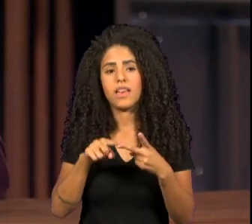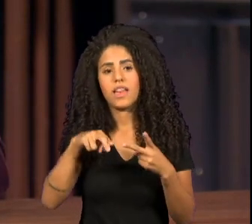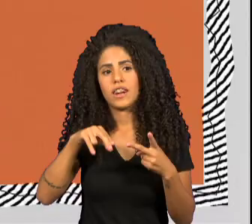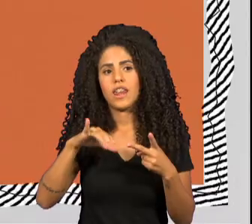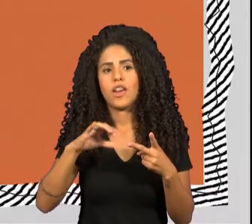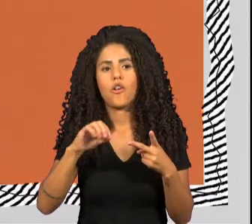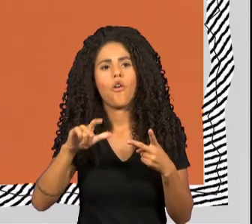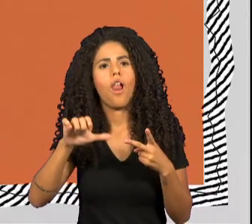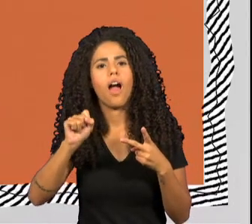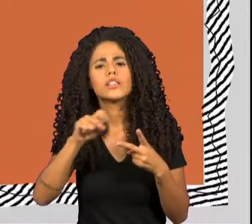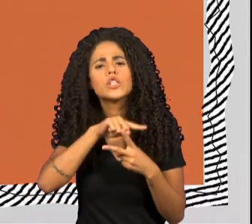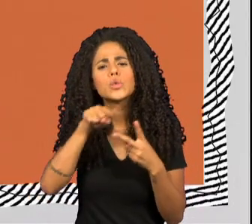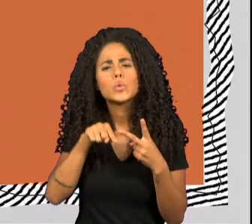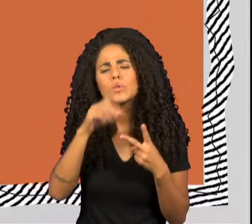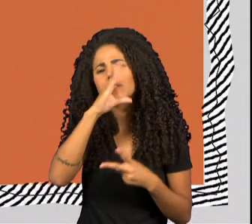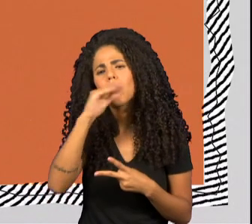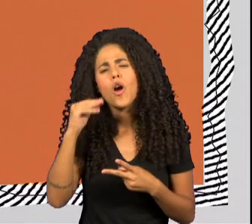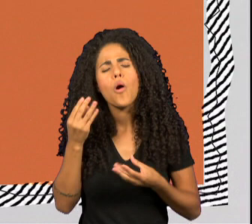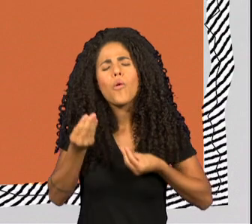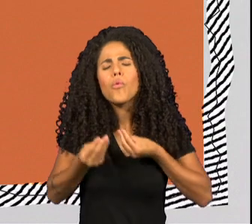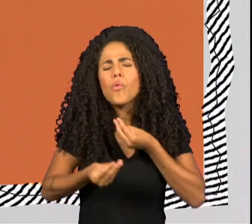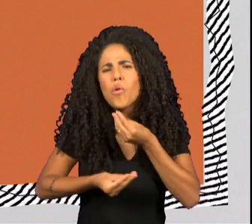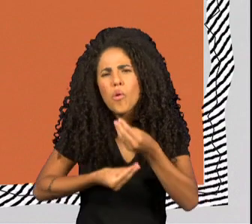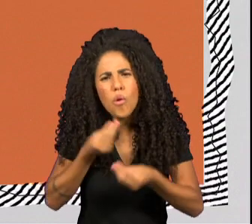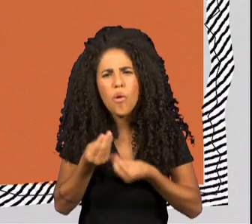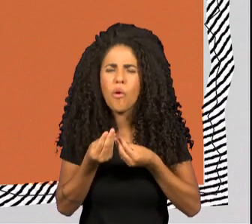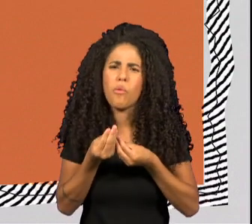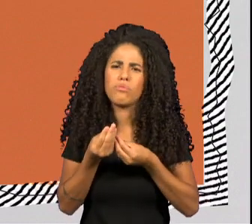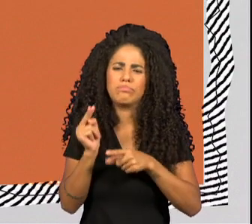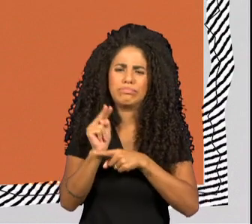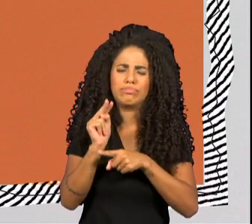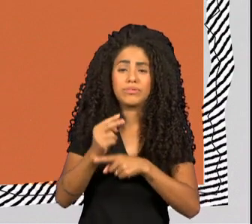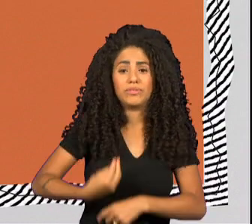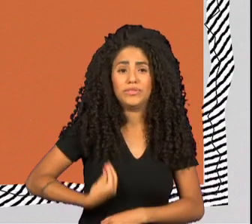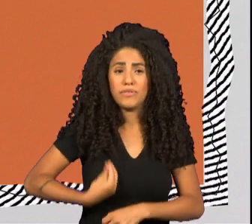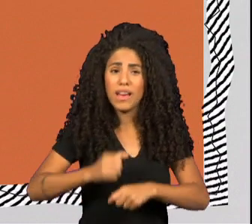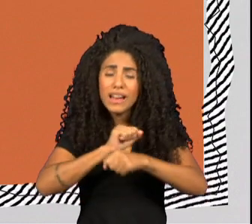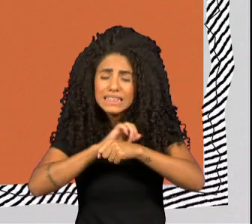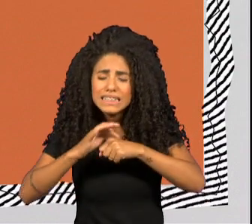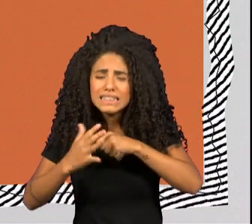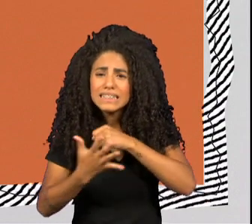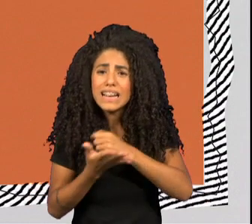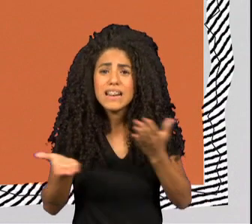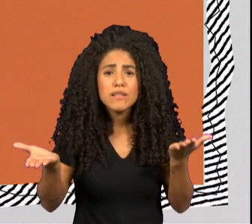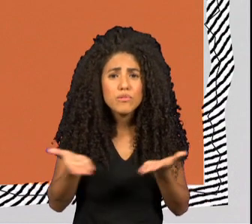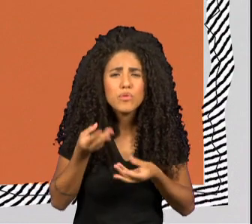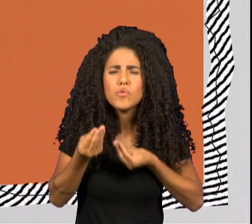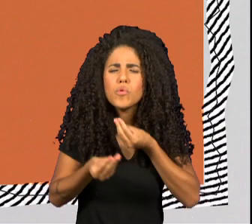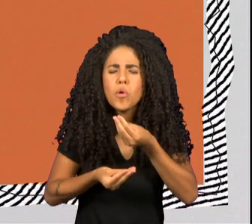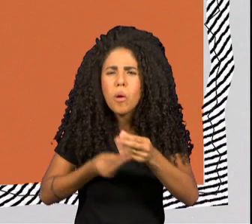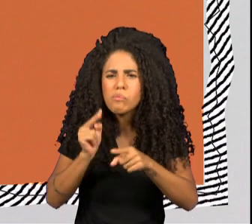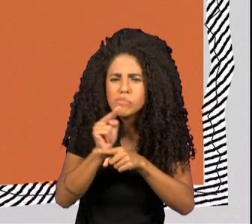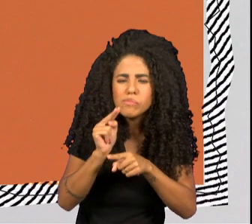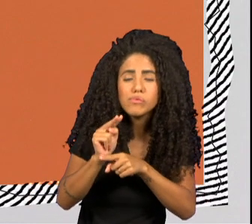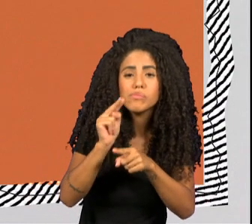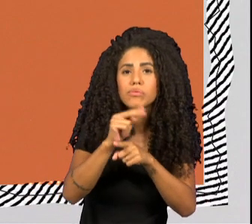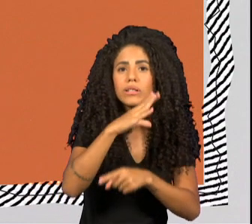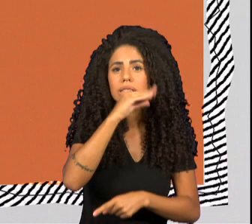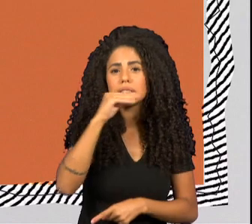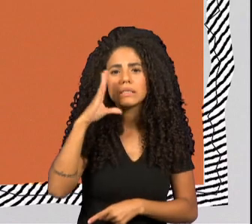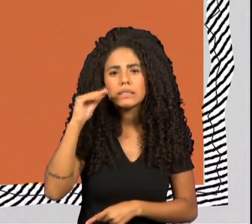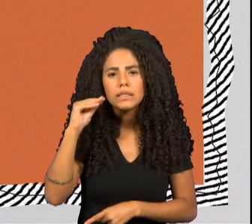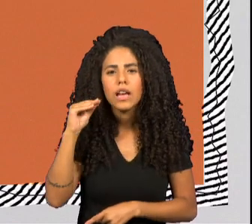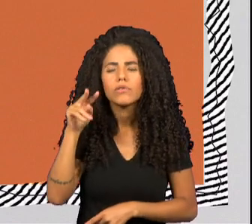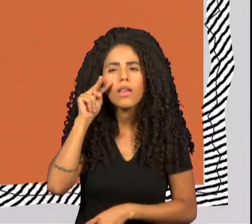adolescentes conta e como é conviver com adolescência na pandemia Qual é o receita que você a pessoa que